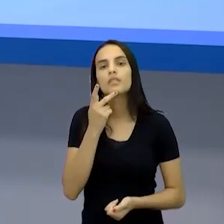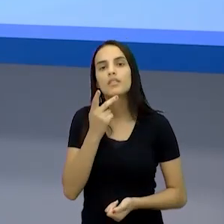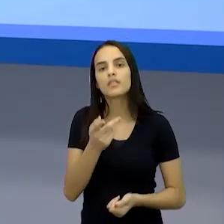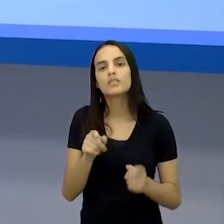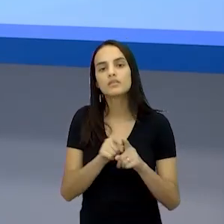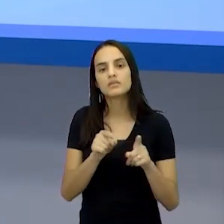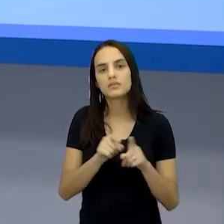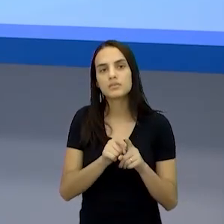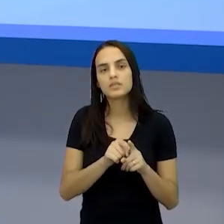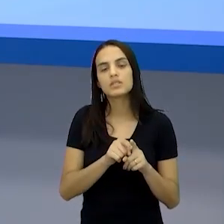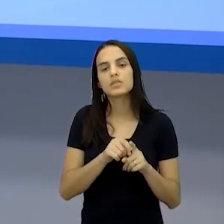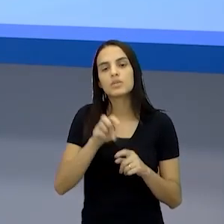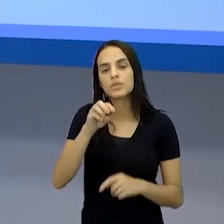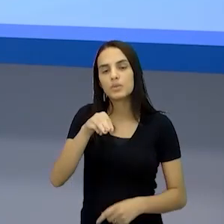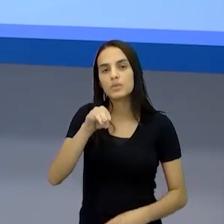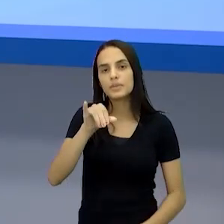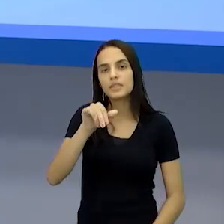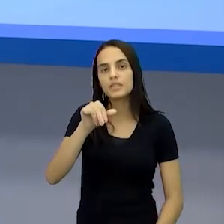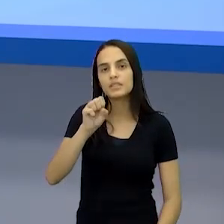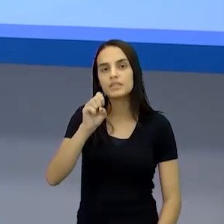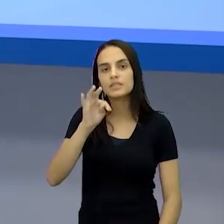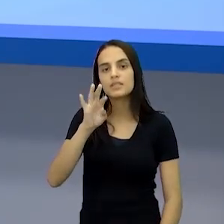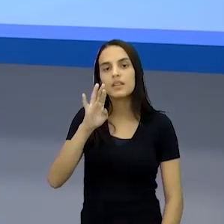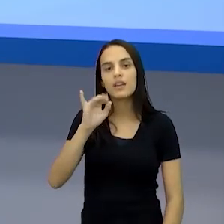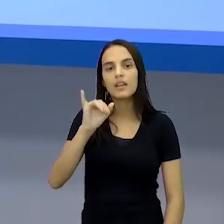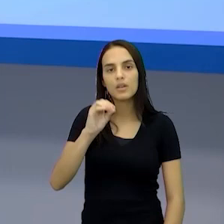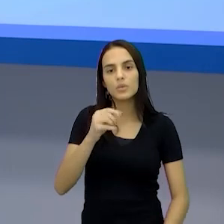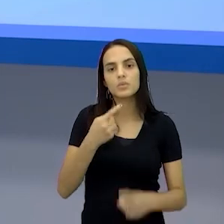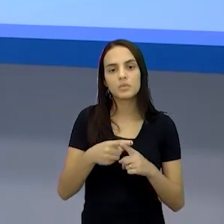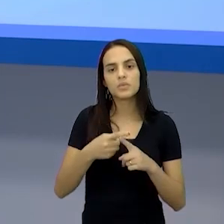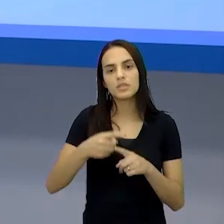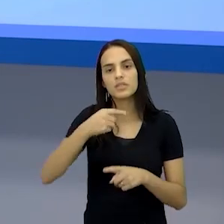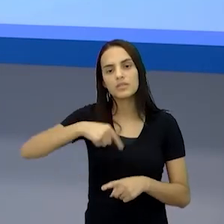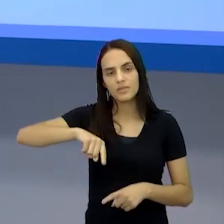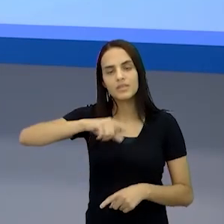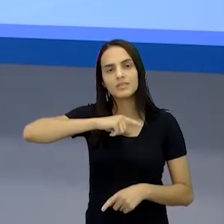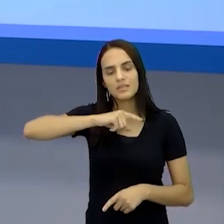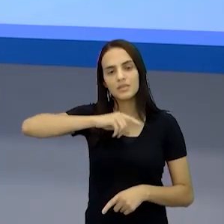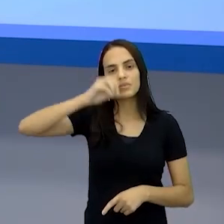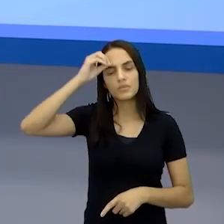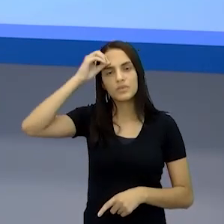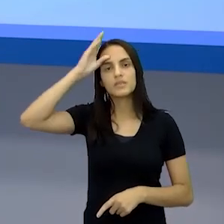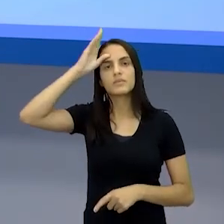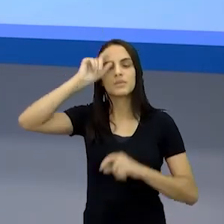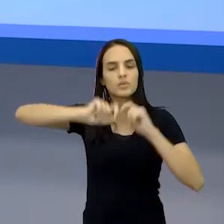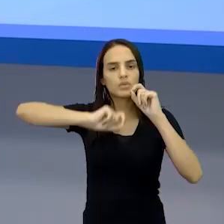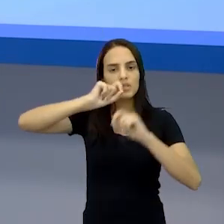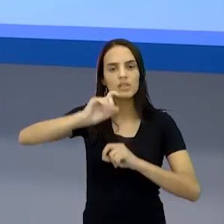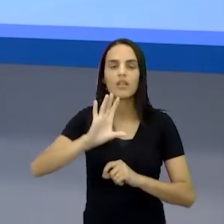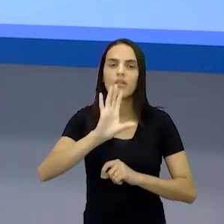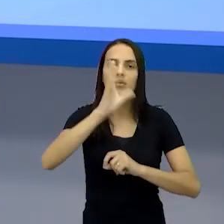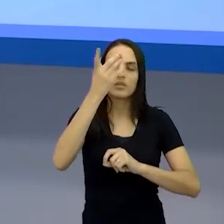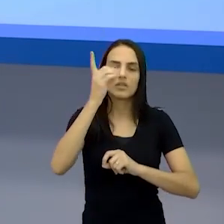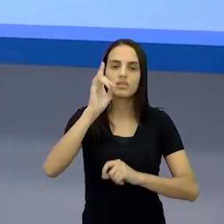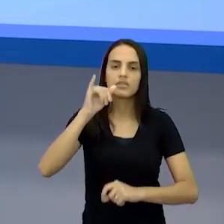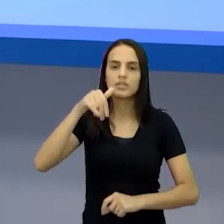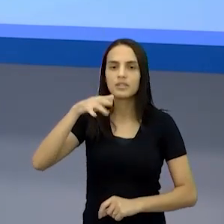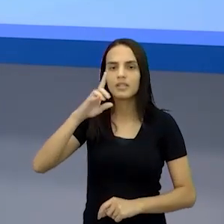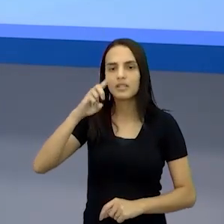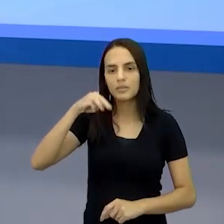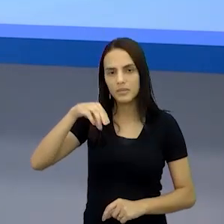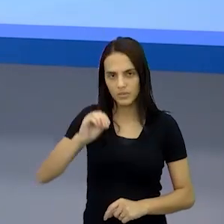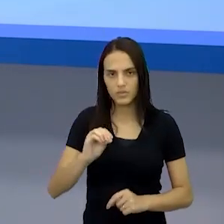dessa questão, né, do mistério, porque, logicamente, a gente tem um certo conhecimento do que acontece aí nas dinâmicas internas